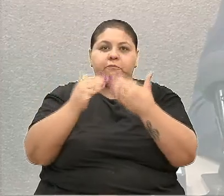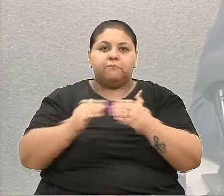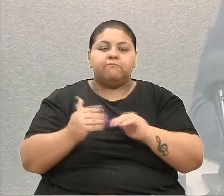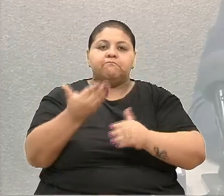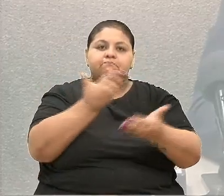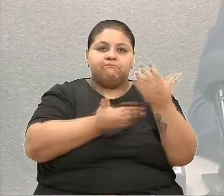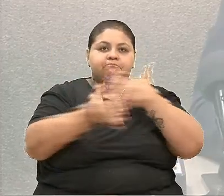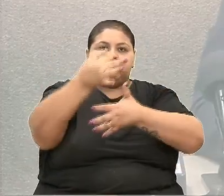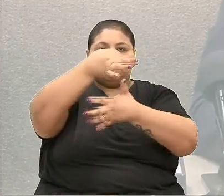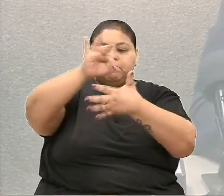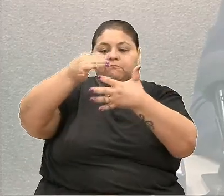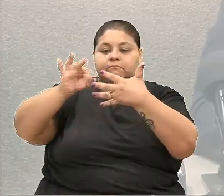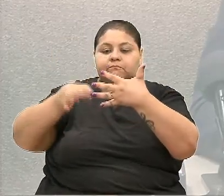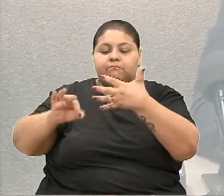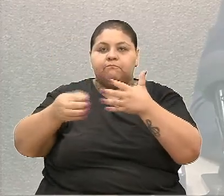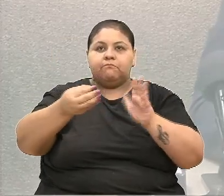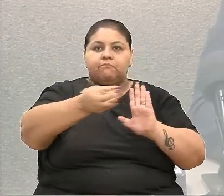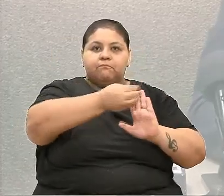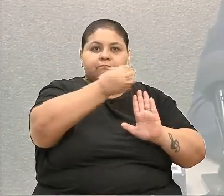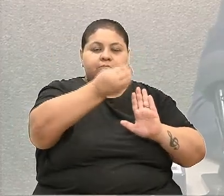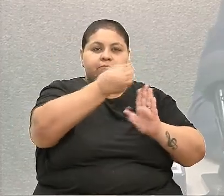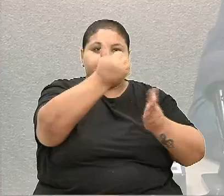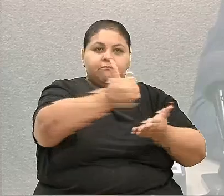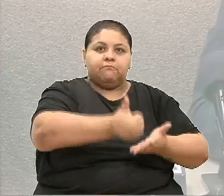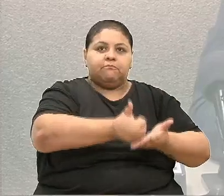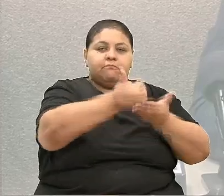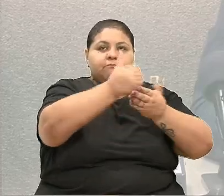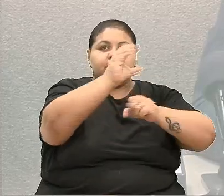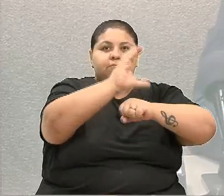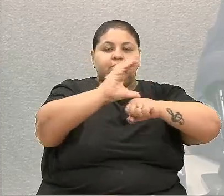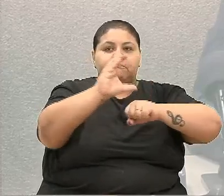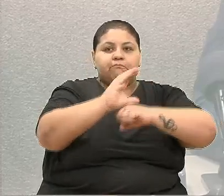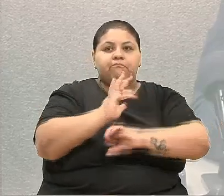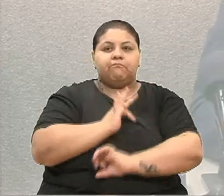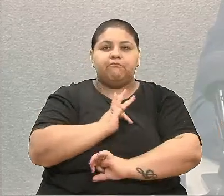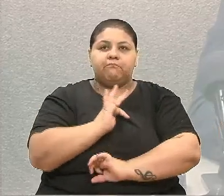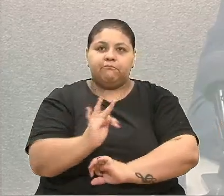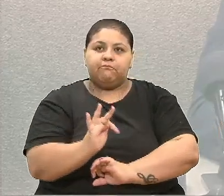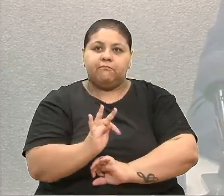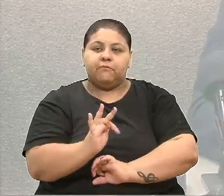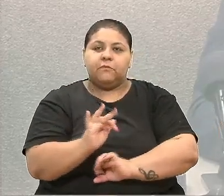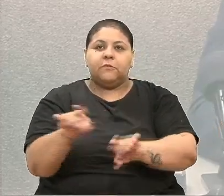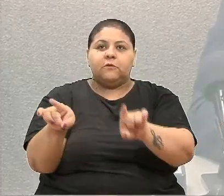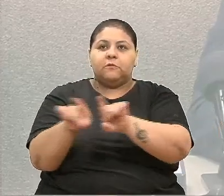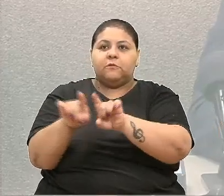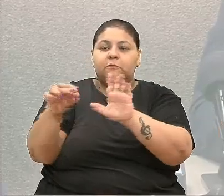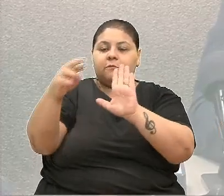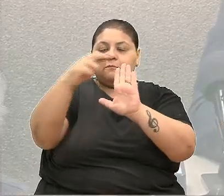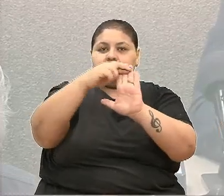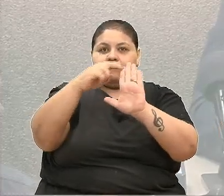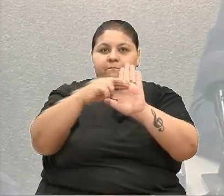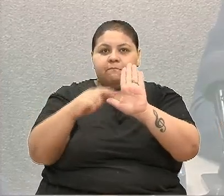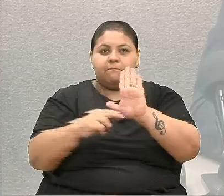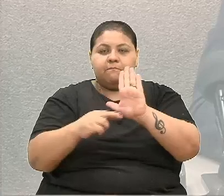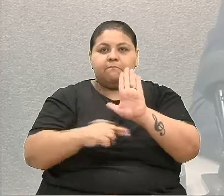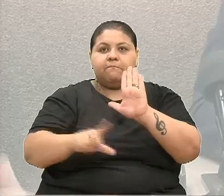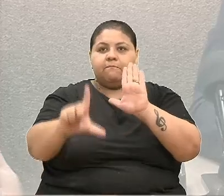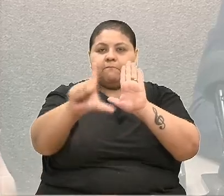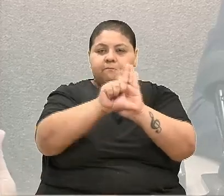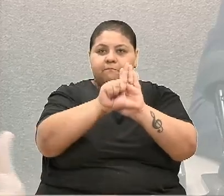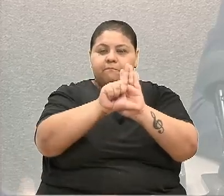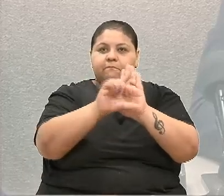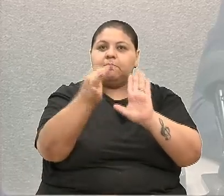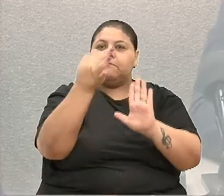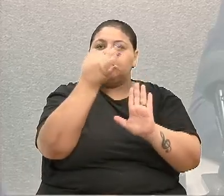atende às premissas orçamentárias e está amparada na Constituição Federal, assim como nos regramentos previstos na Lei Orgânica do